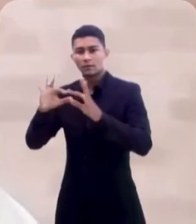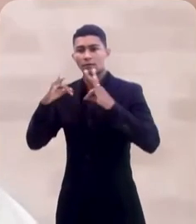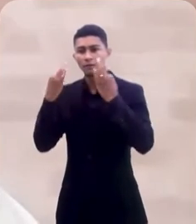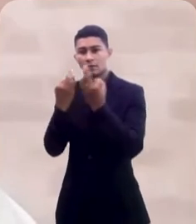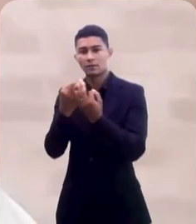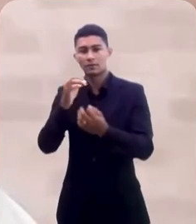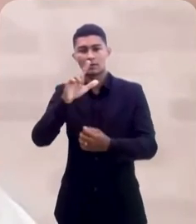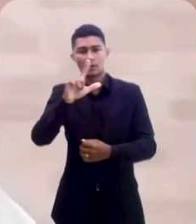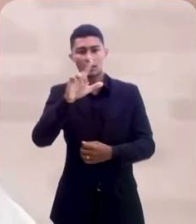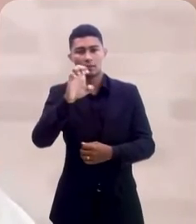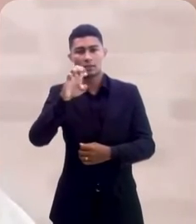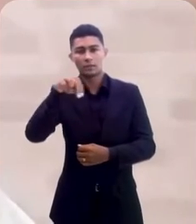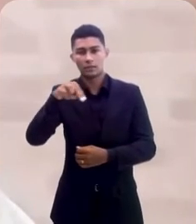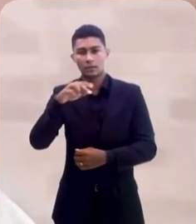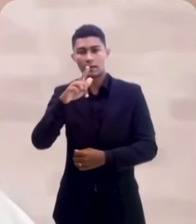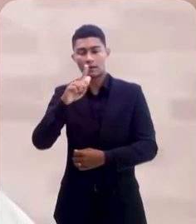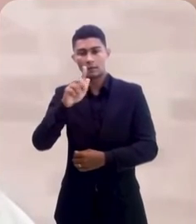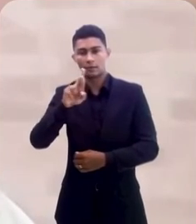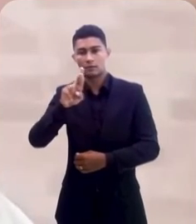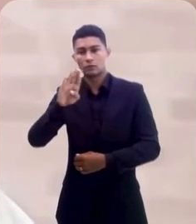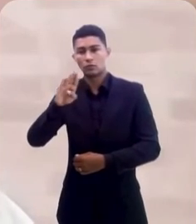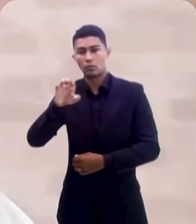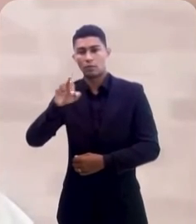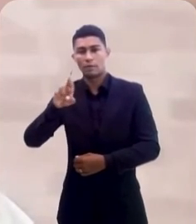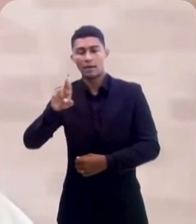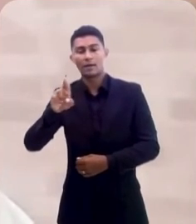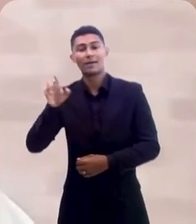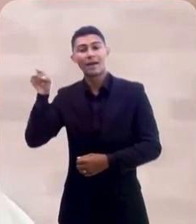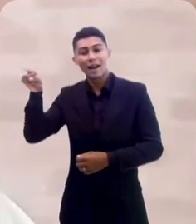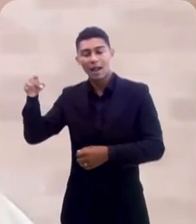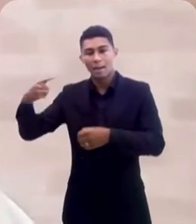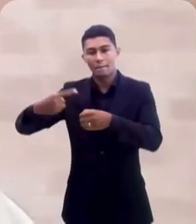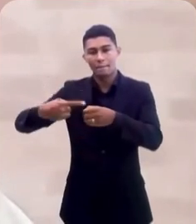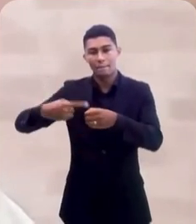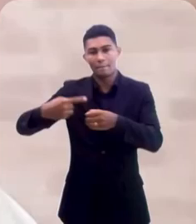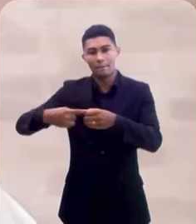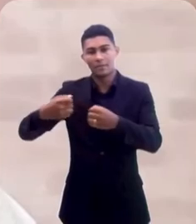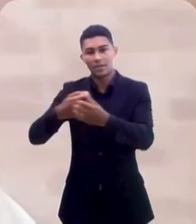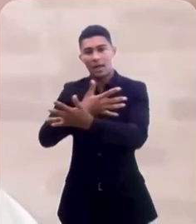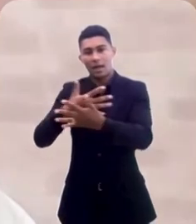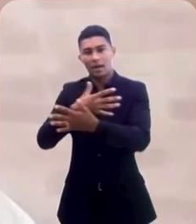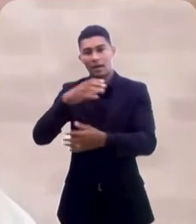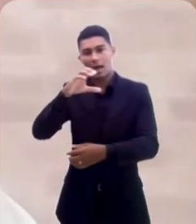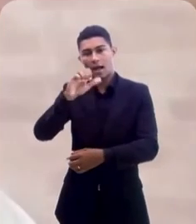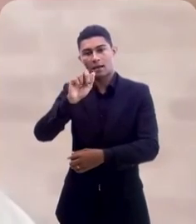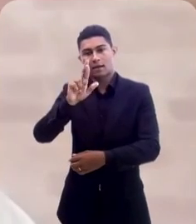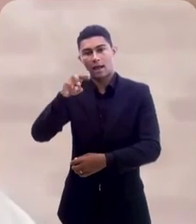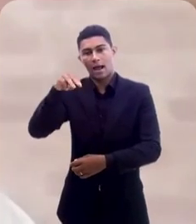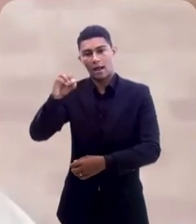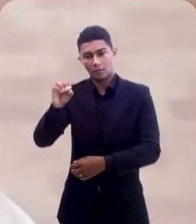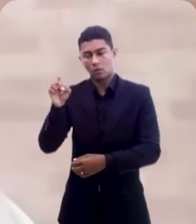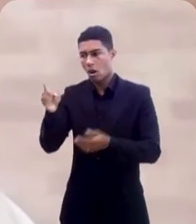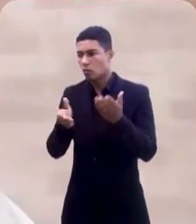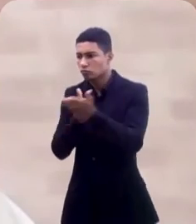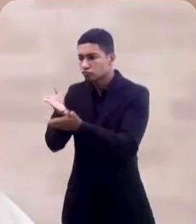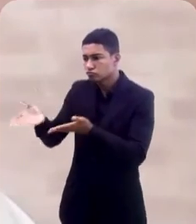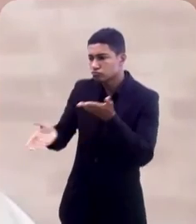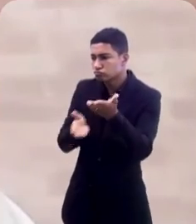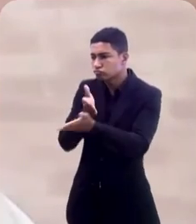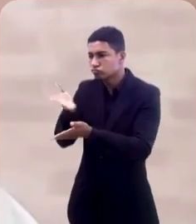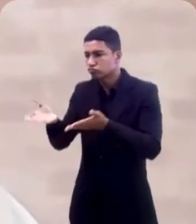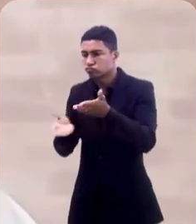do nosso Paulo Lengruber, lá do município do Carmo. E todos os esforços que